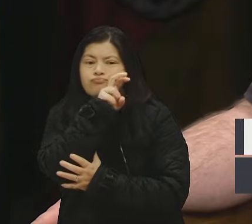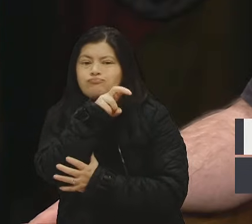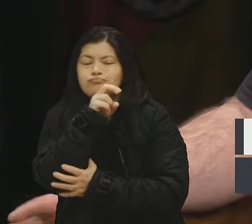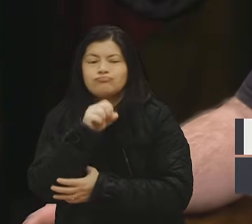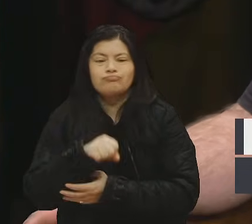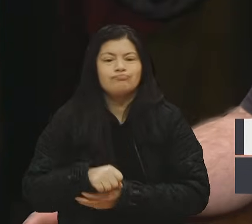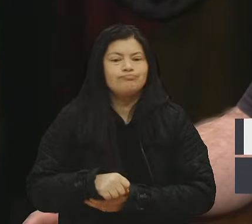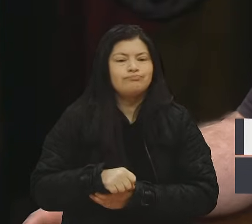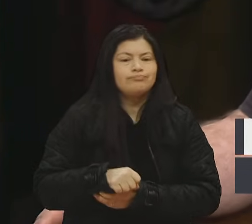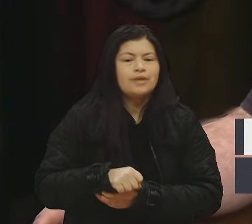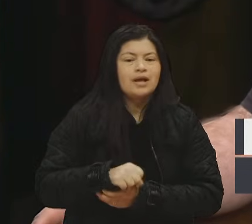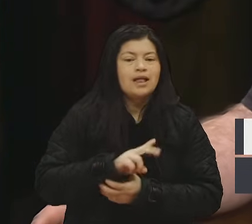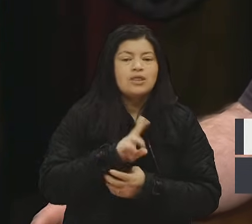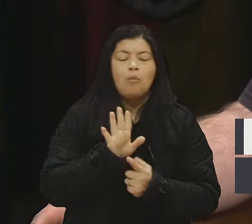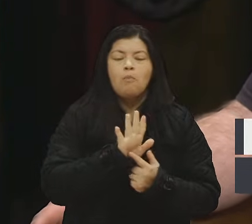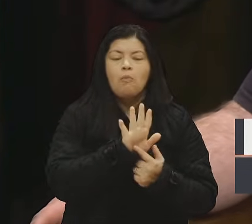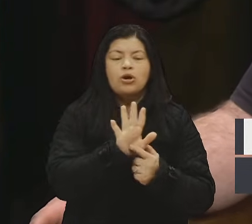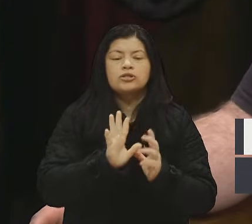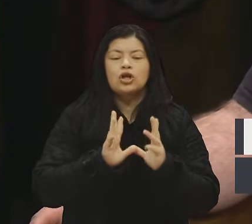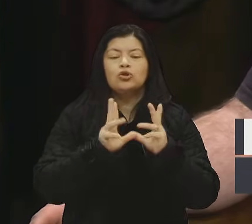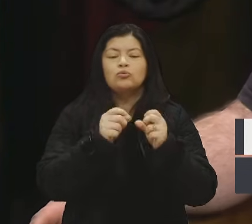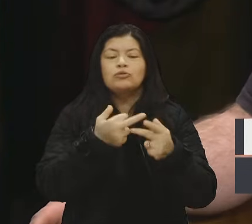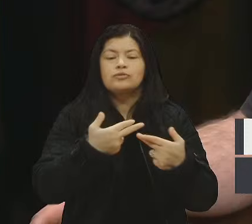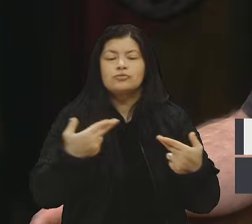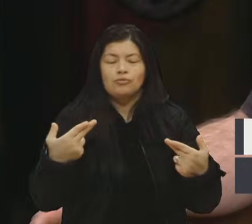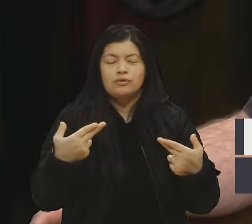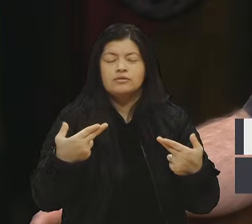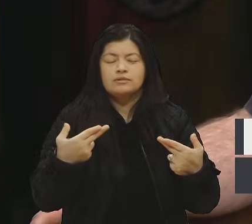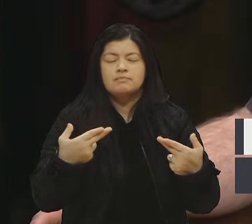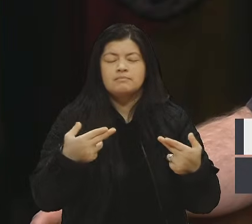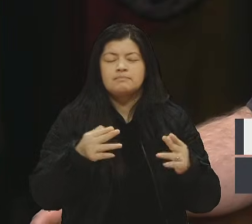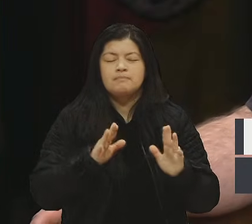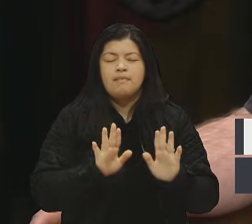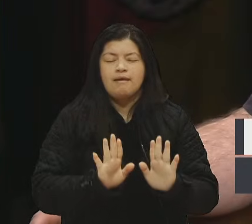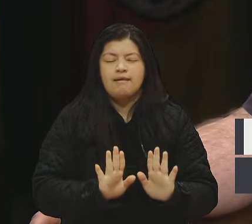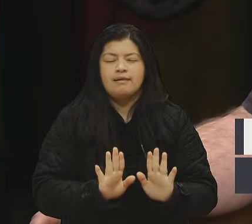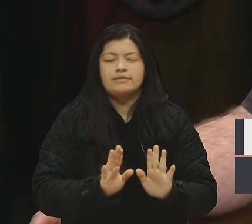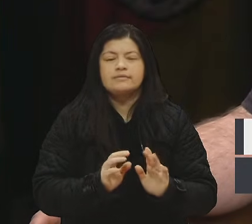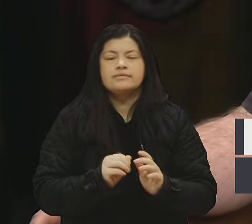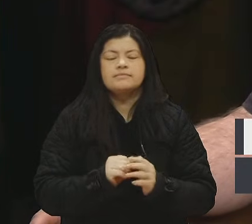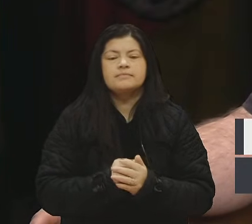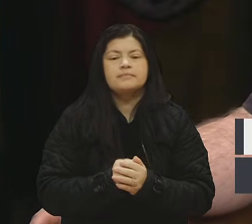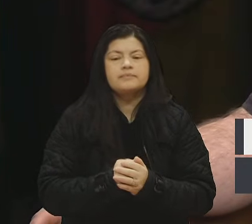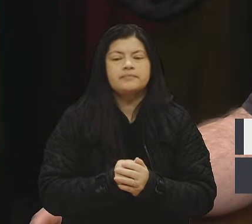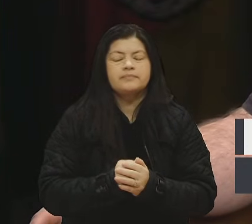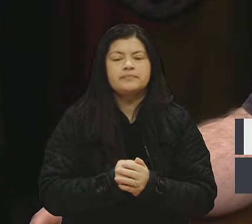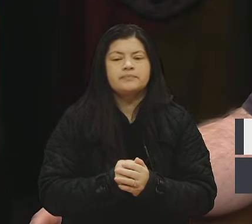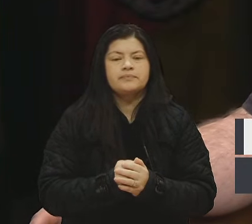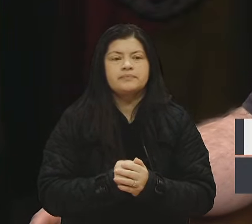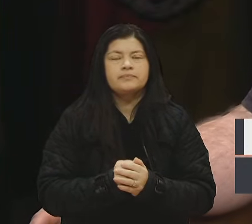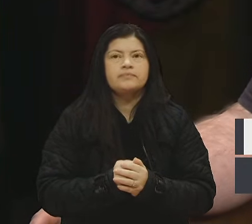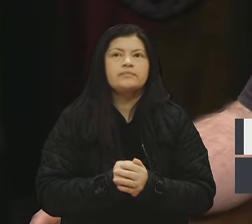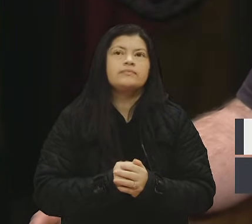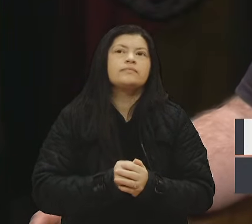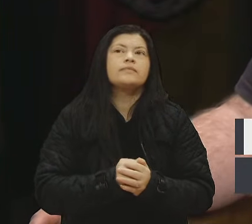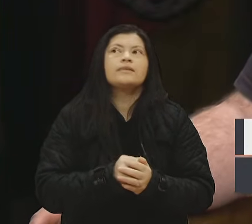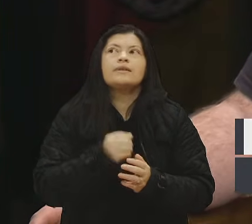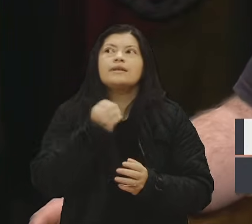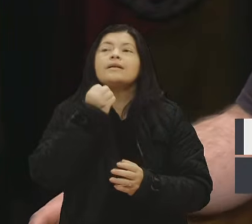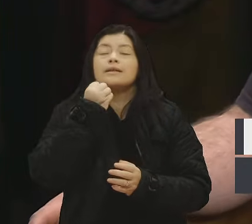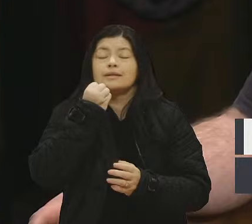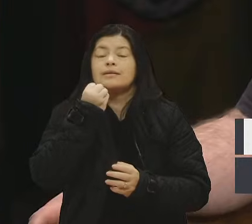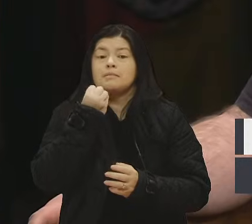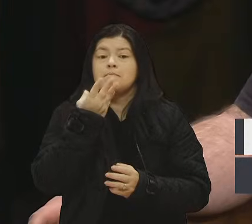apresenta todas, apesar da ótima explanação do doutor aqui, E que bom que ele